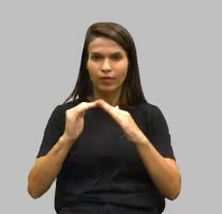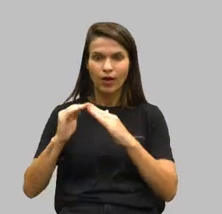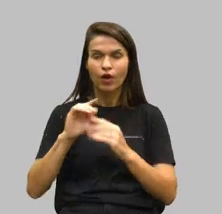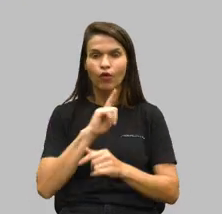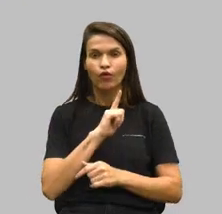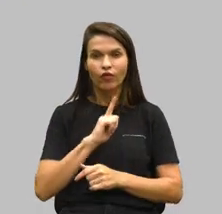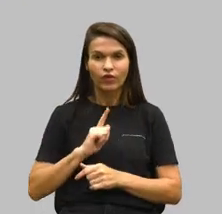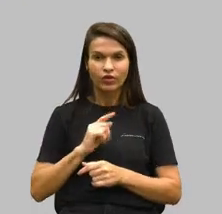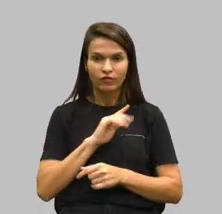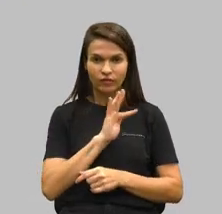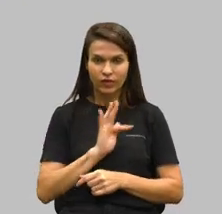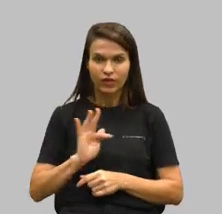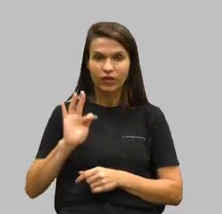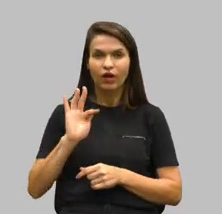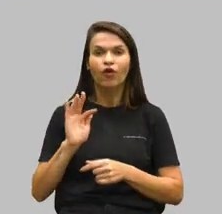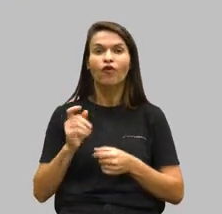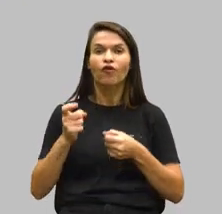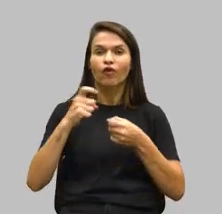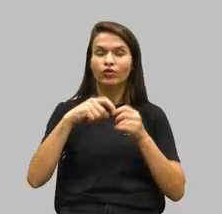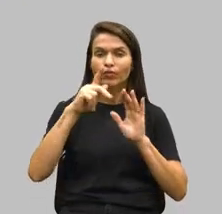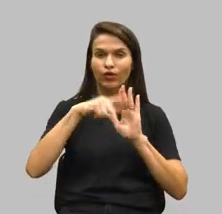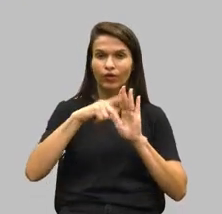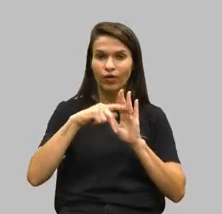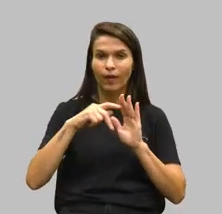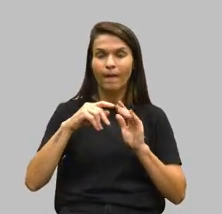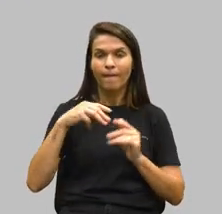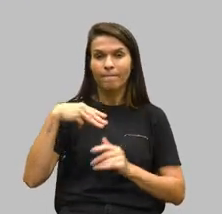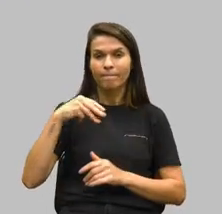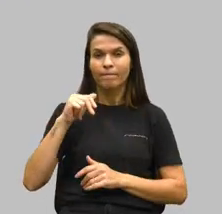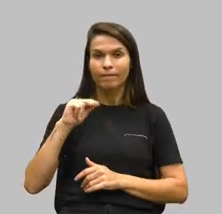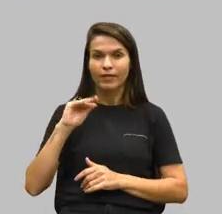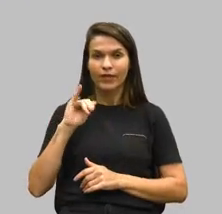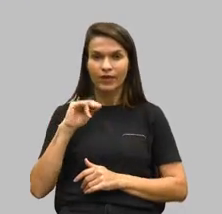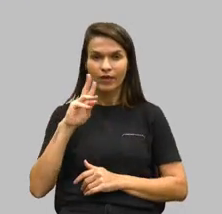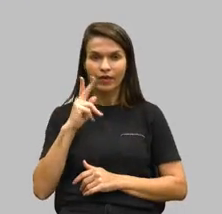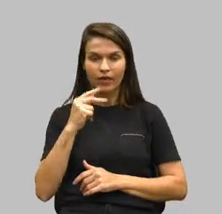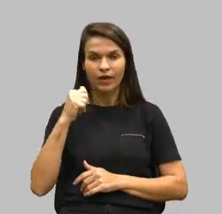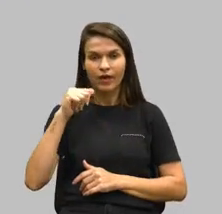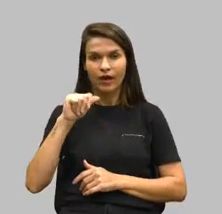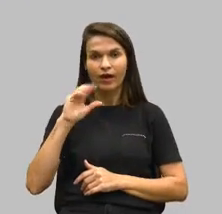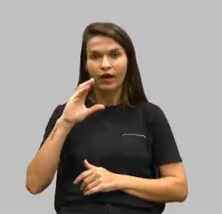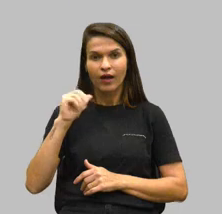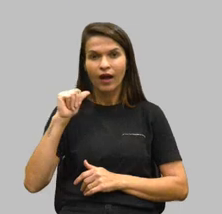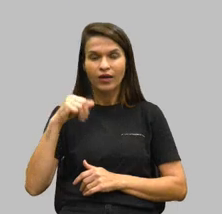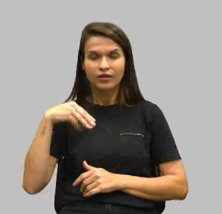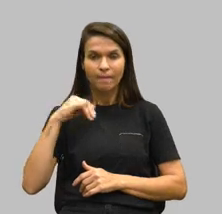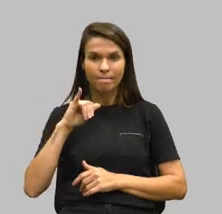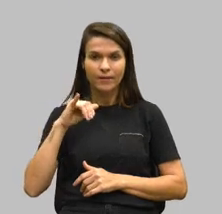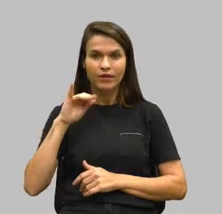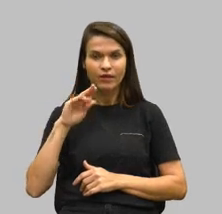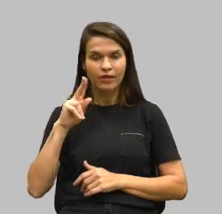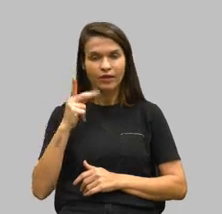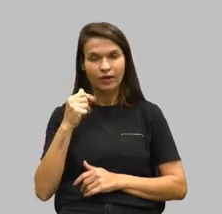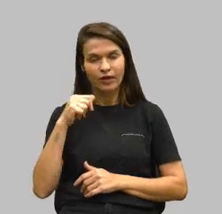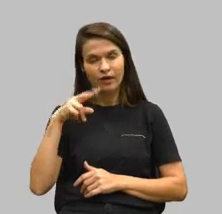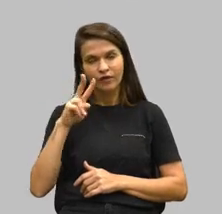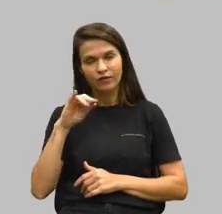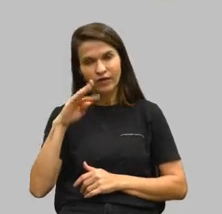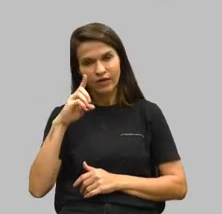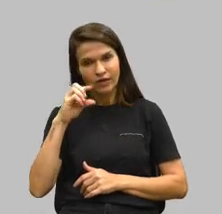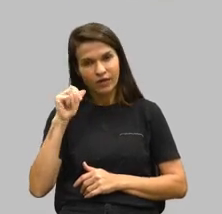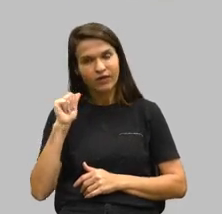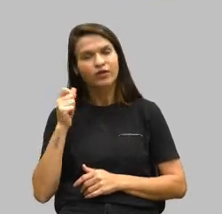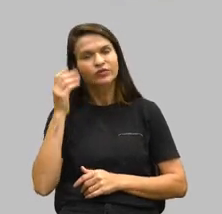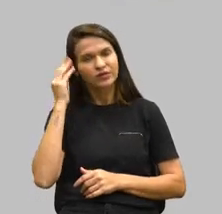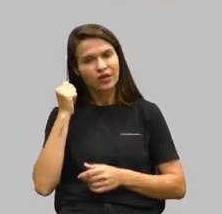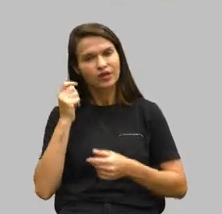retoma o programa Minha Casa Minha Vida eu sei que os convênios são feitos diretamente com os municípios mas o